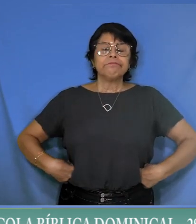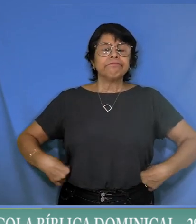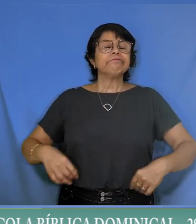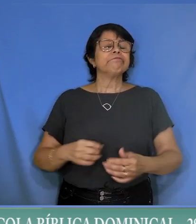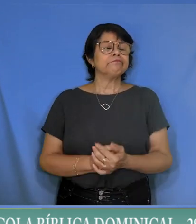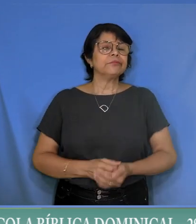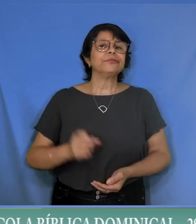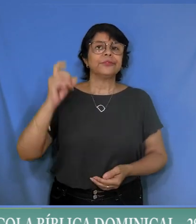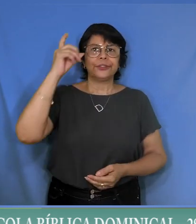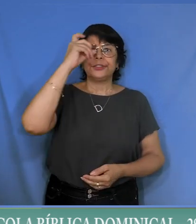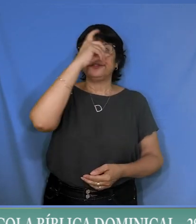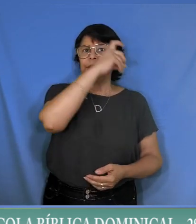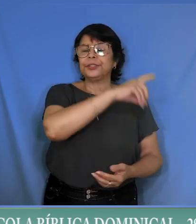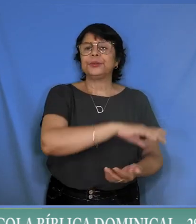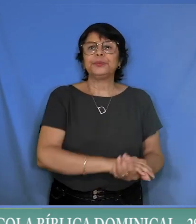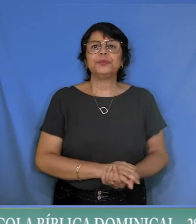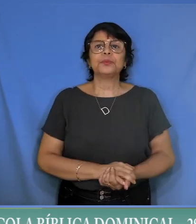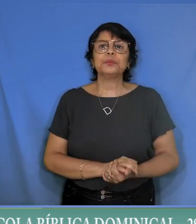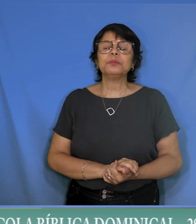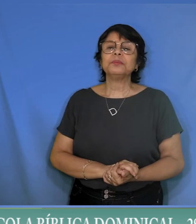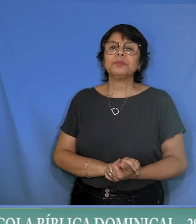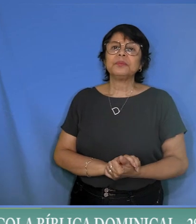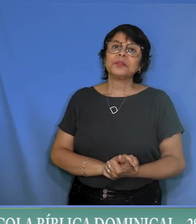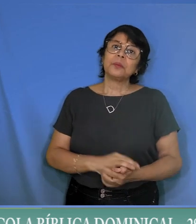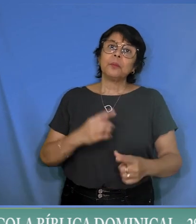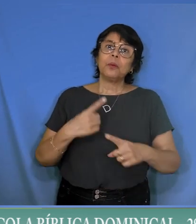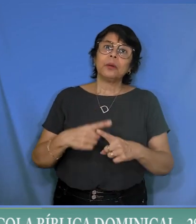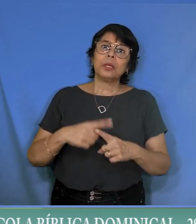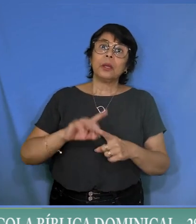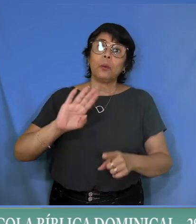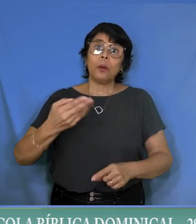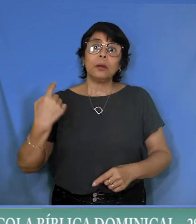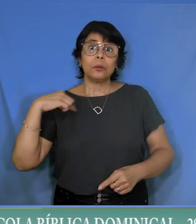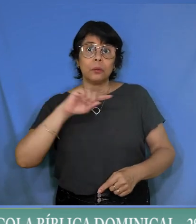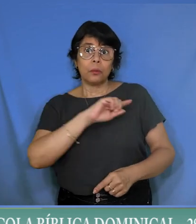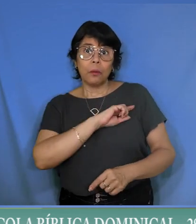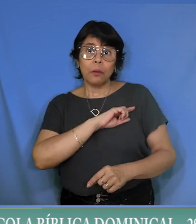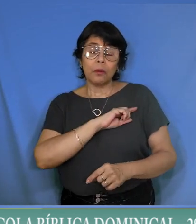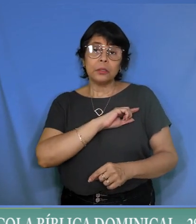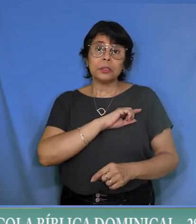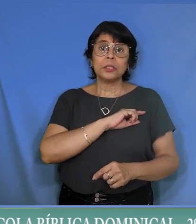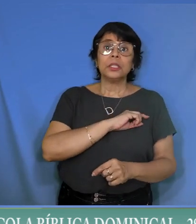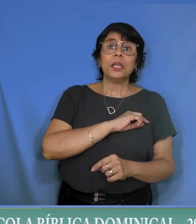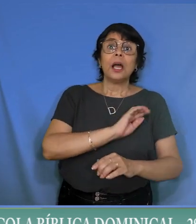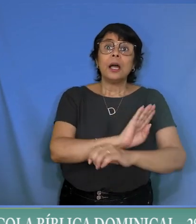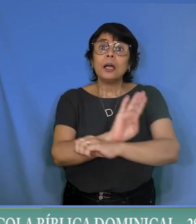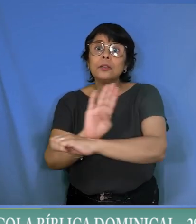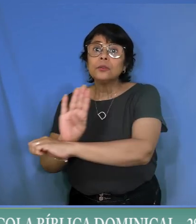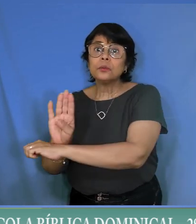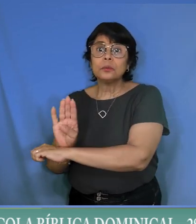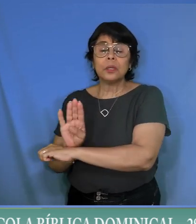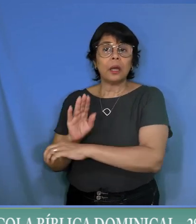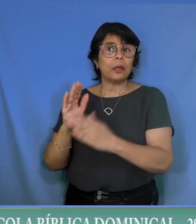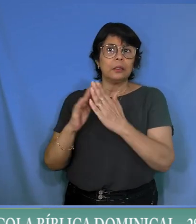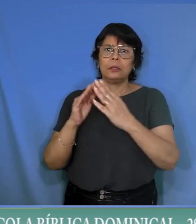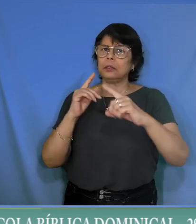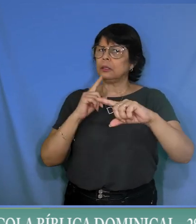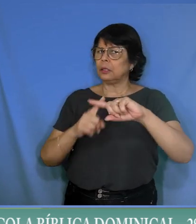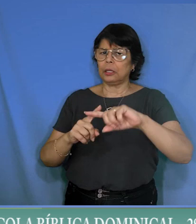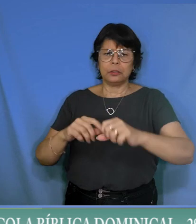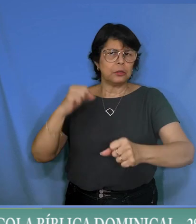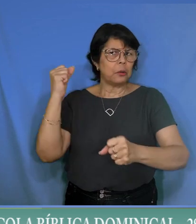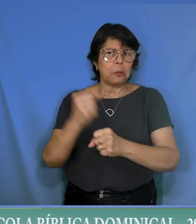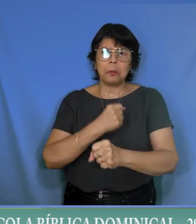suga a laranja e depois joga fora para ir para uma igreja maior, com um salário maior, e aí deixa os presbíteros em